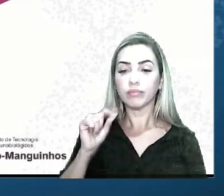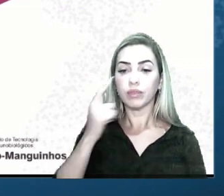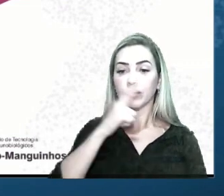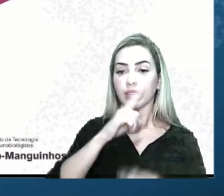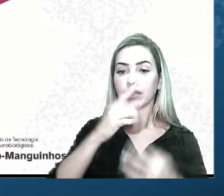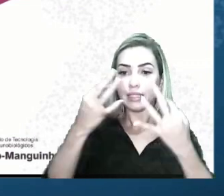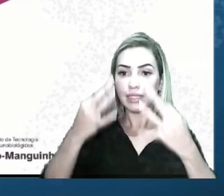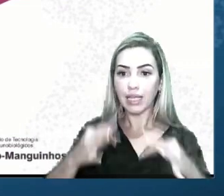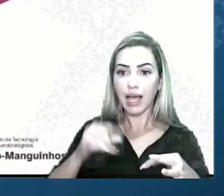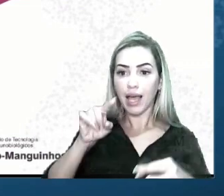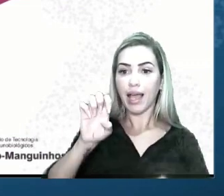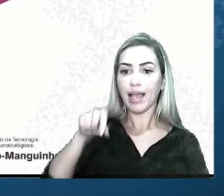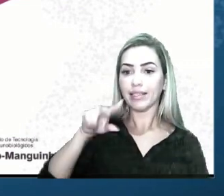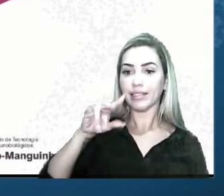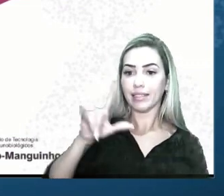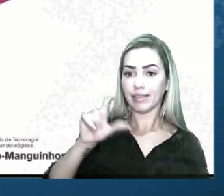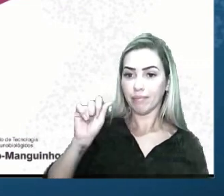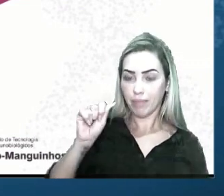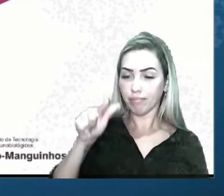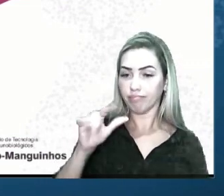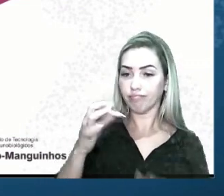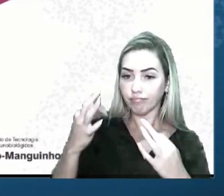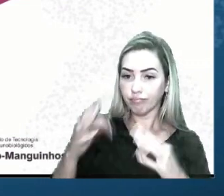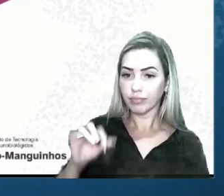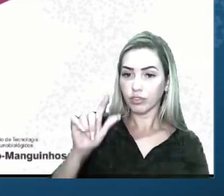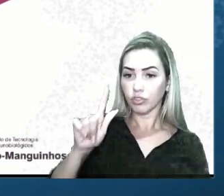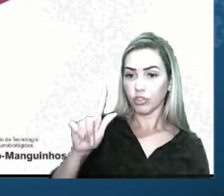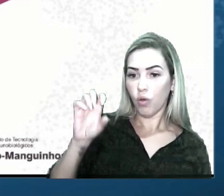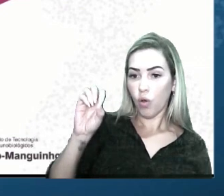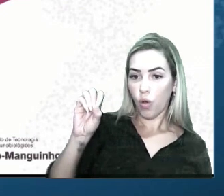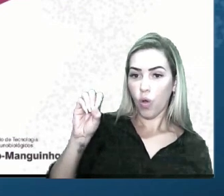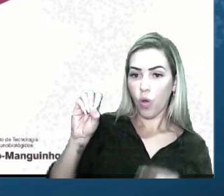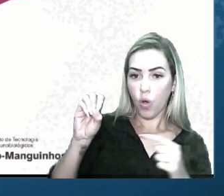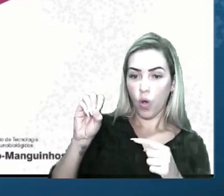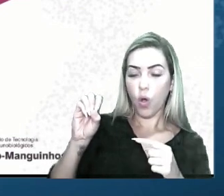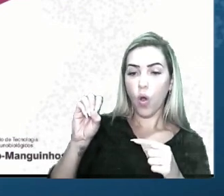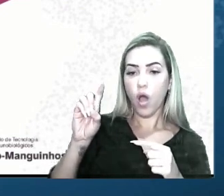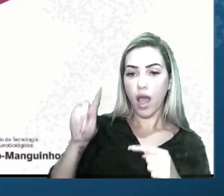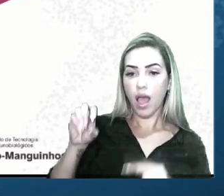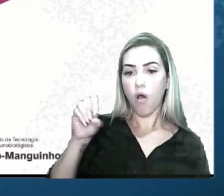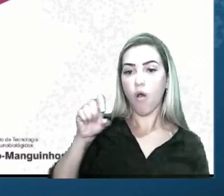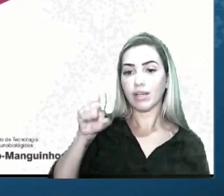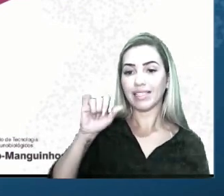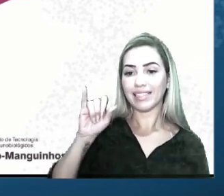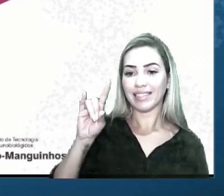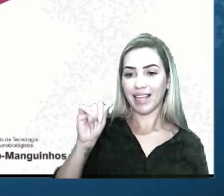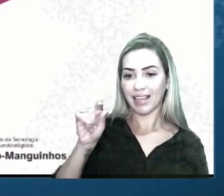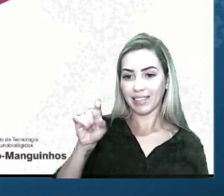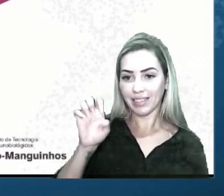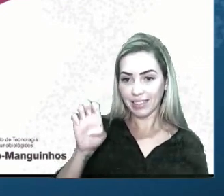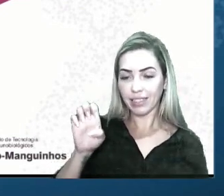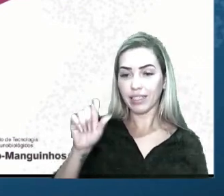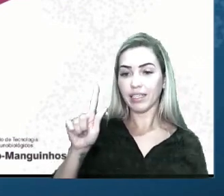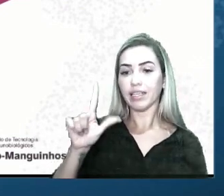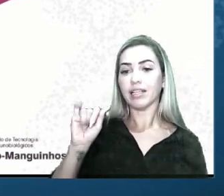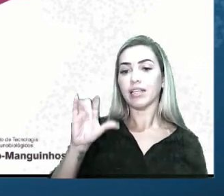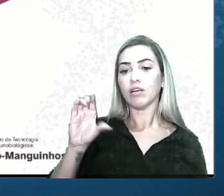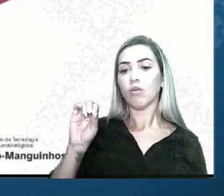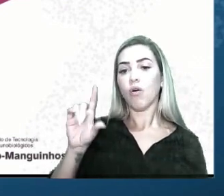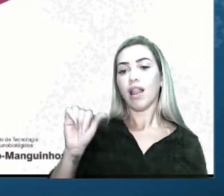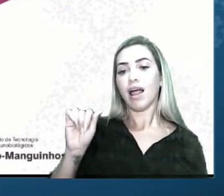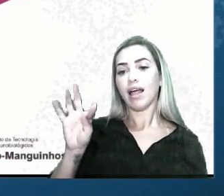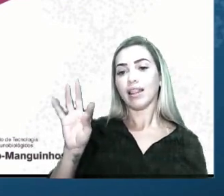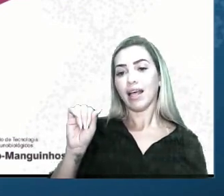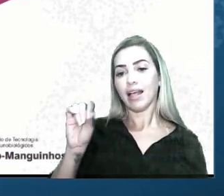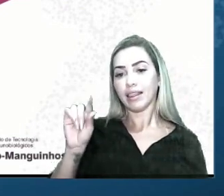acertar essa enzima GO, que é o oxidase glicolatada. E